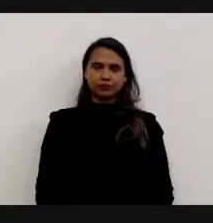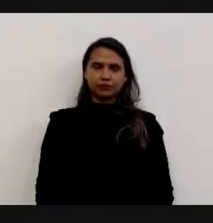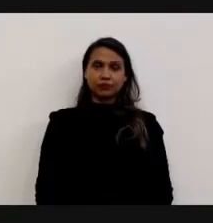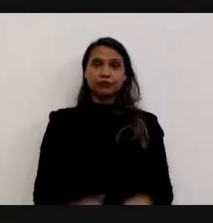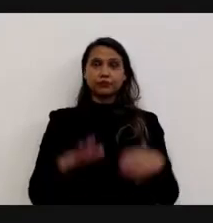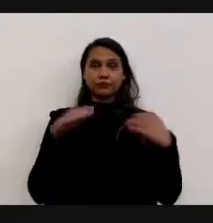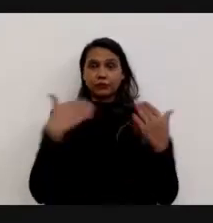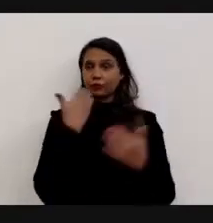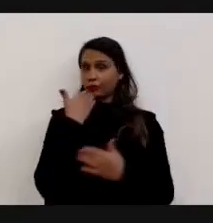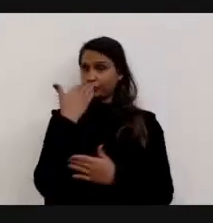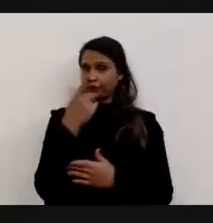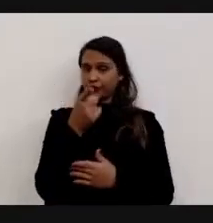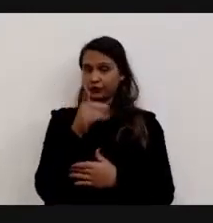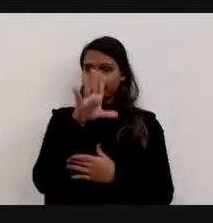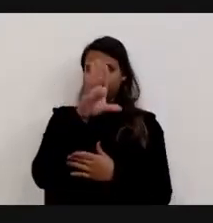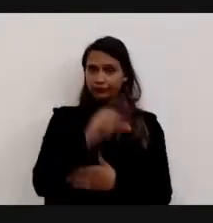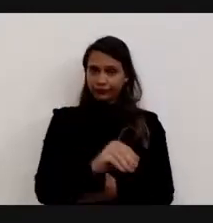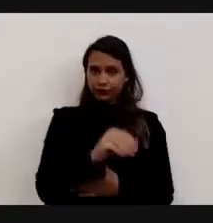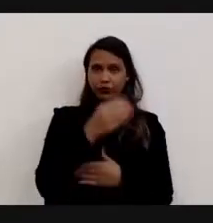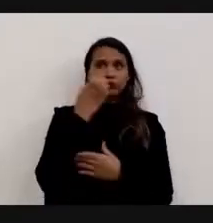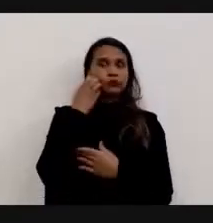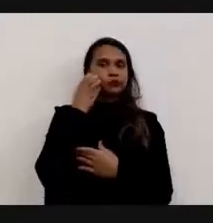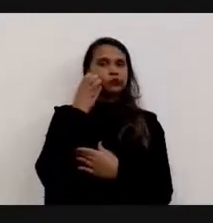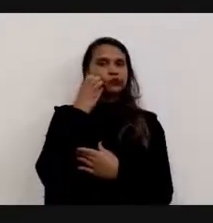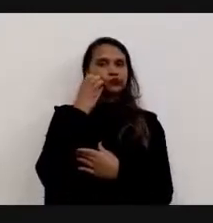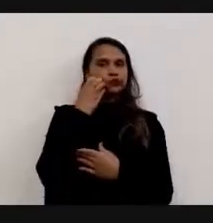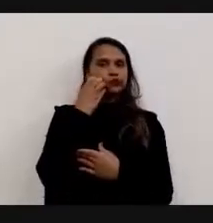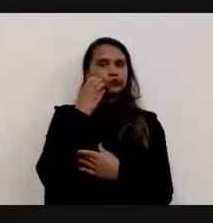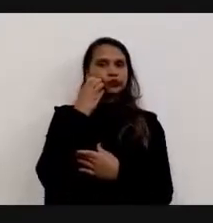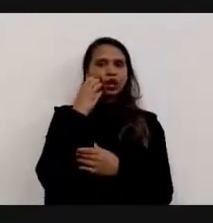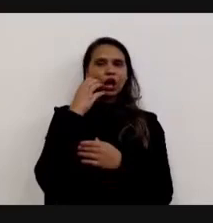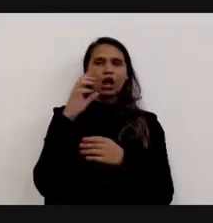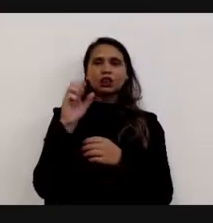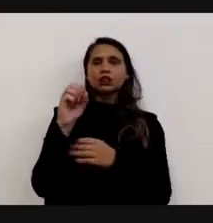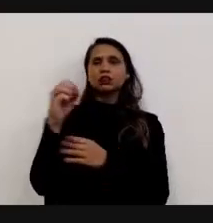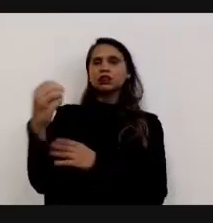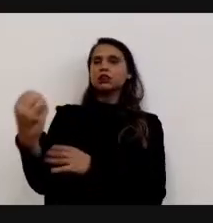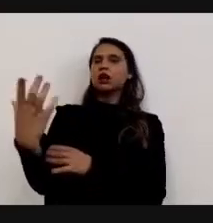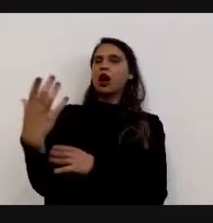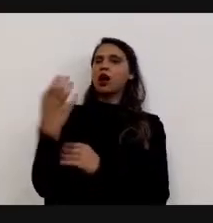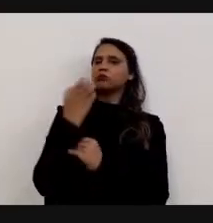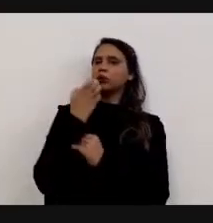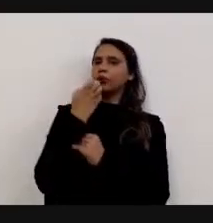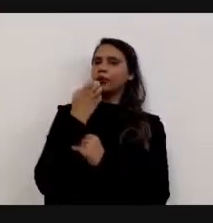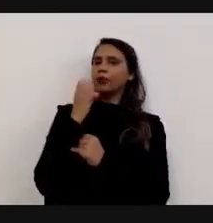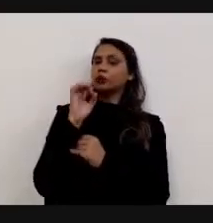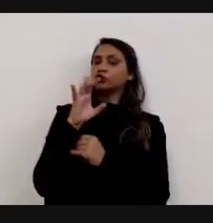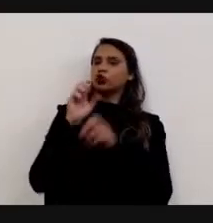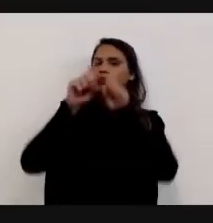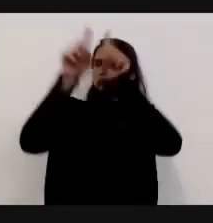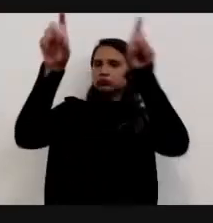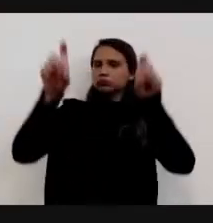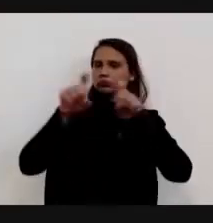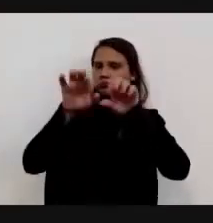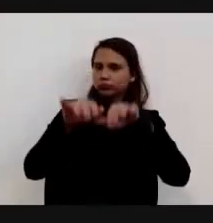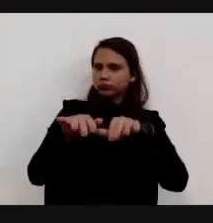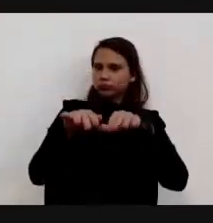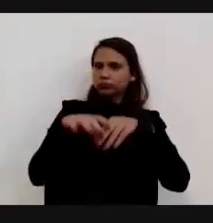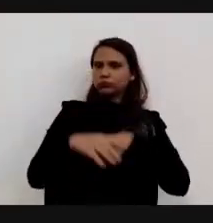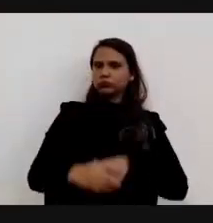Janete, estão pedindo aqui para você desligar o microfone do celular e ligar o microfone só da apresentação.